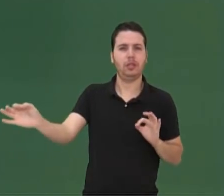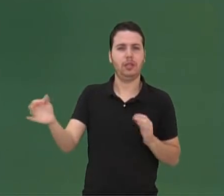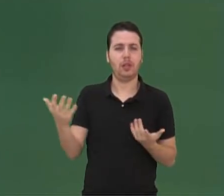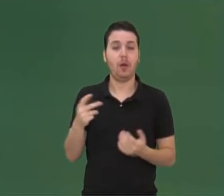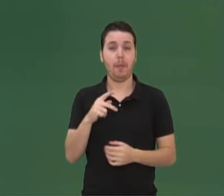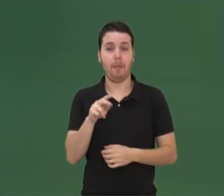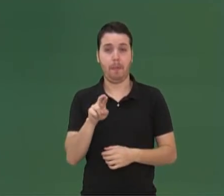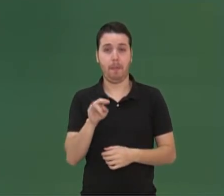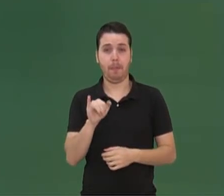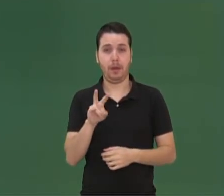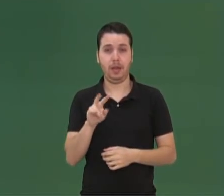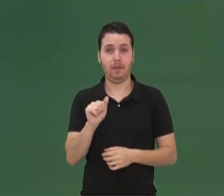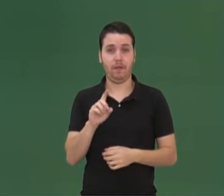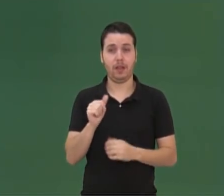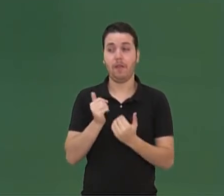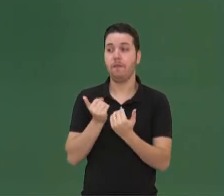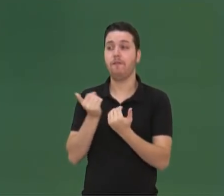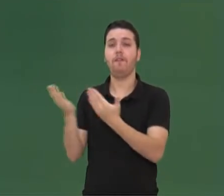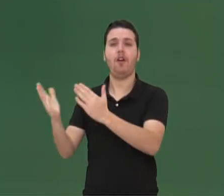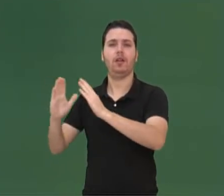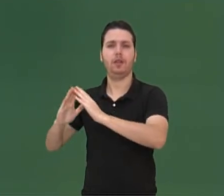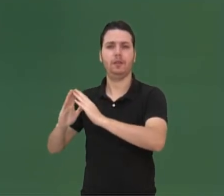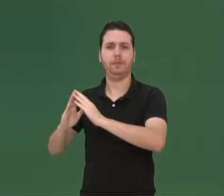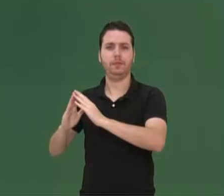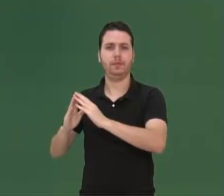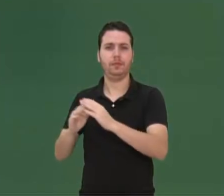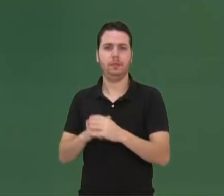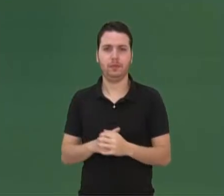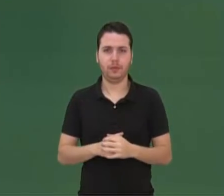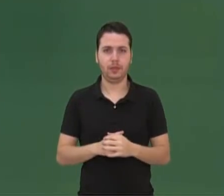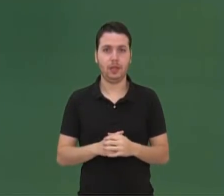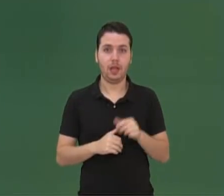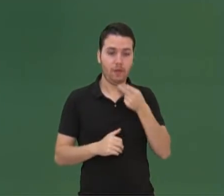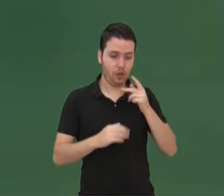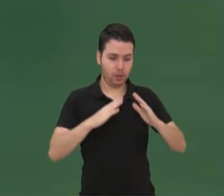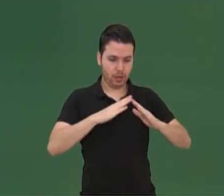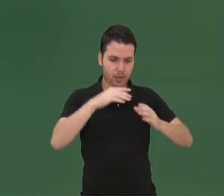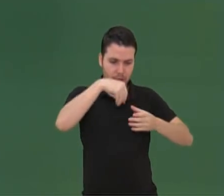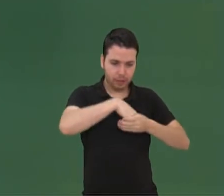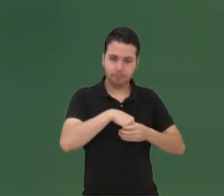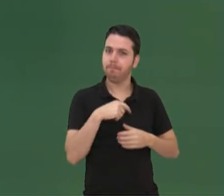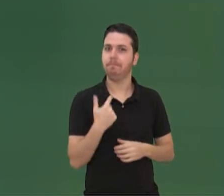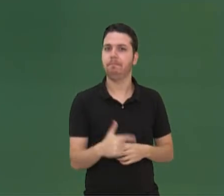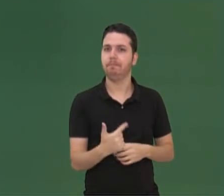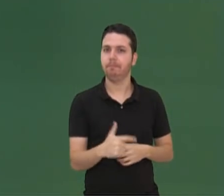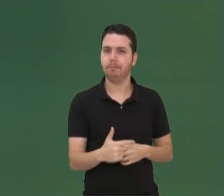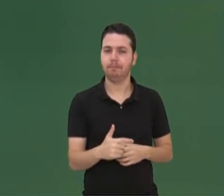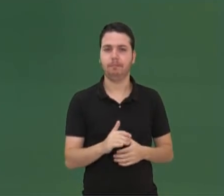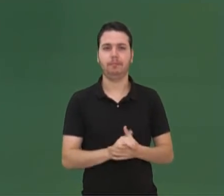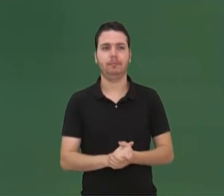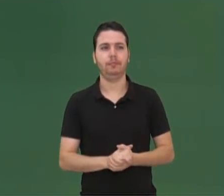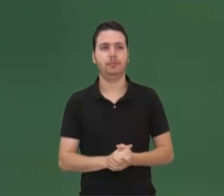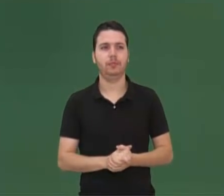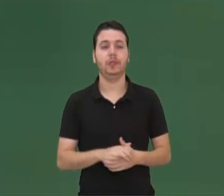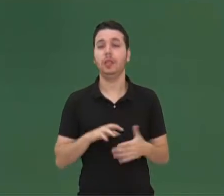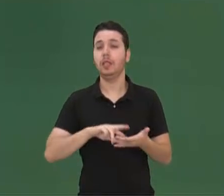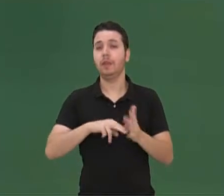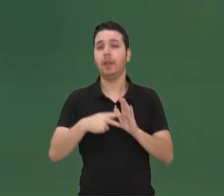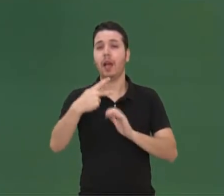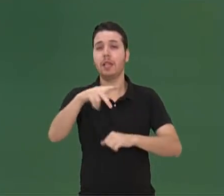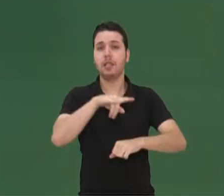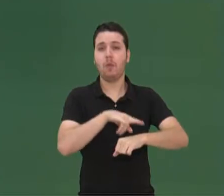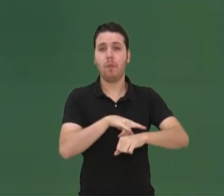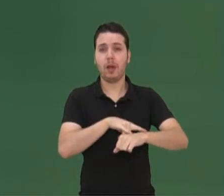privada fora de casa. Por isso que ele diz, não tinha privada dentro de casa. É isso, é o banheiro que você tem dentro de